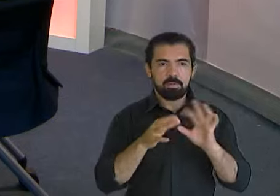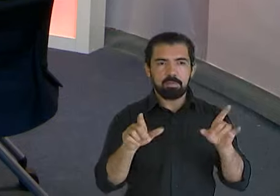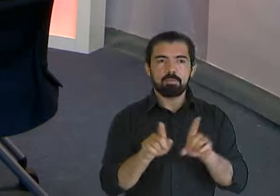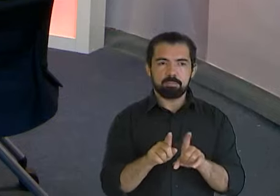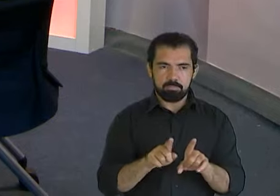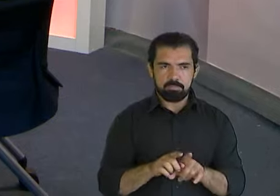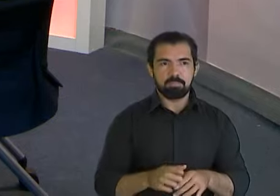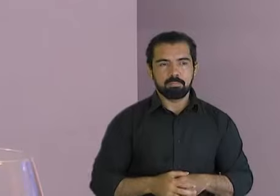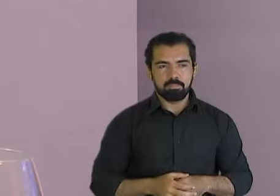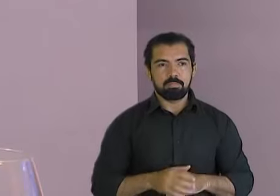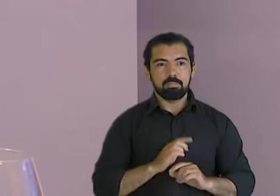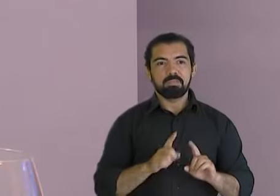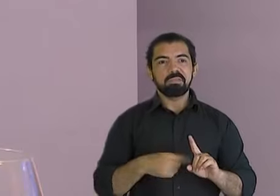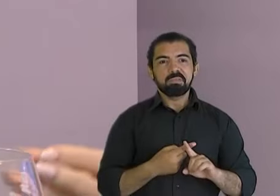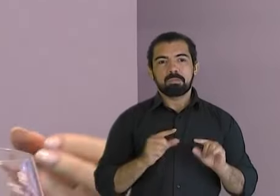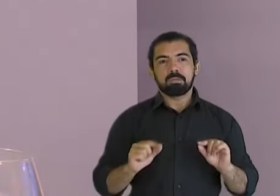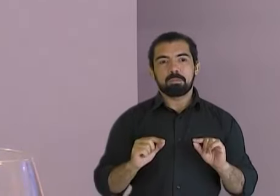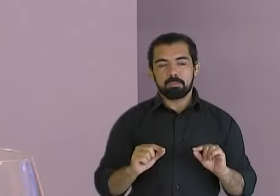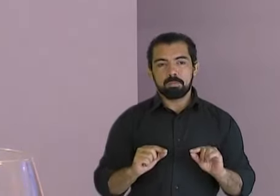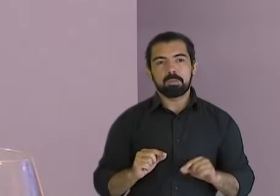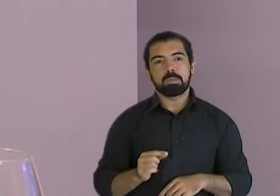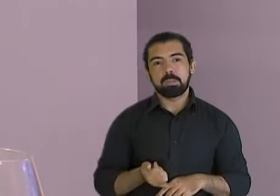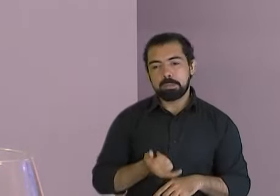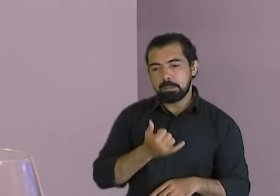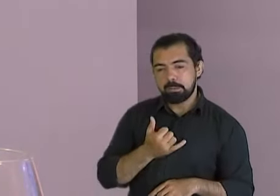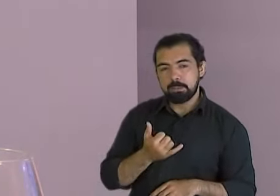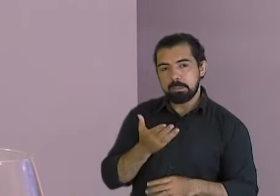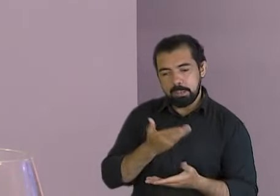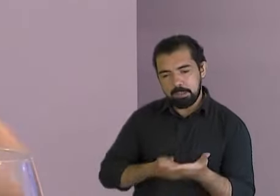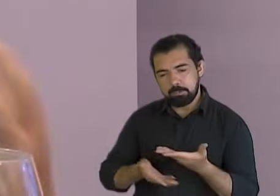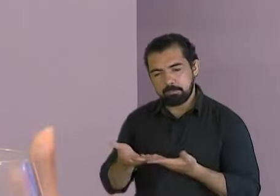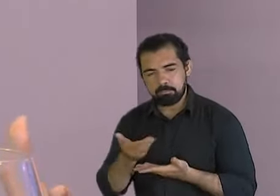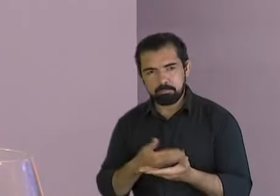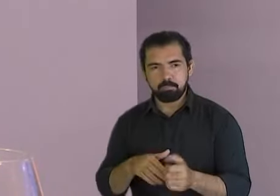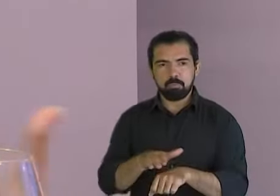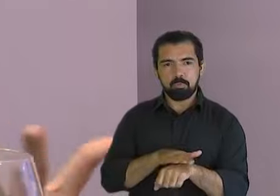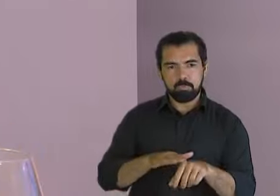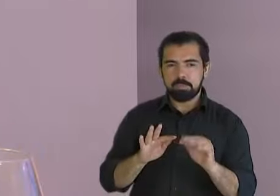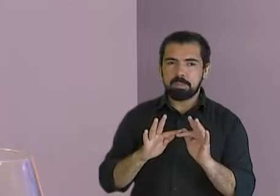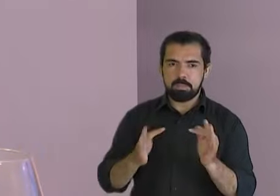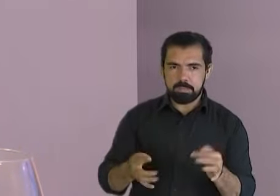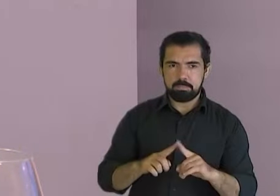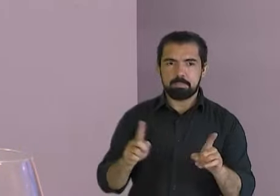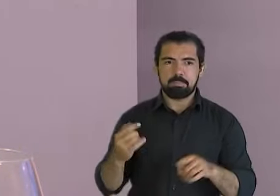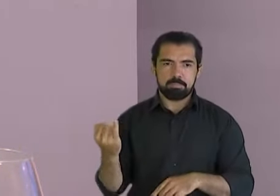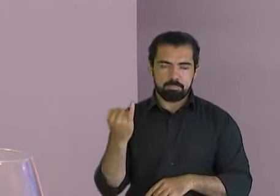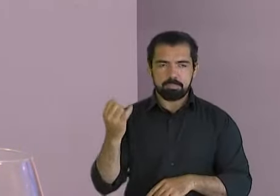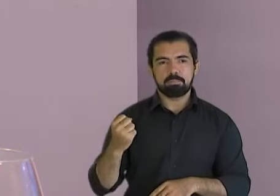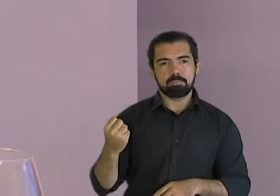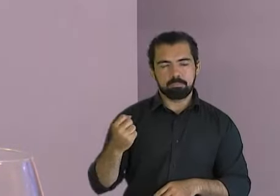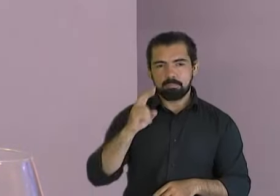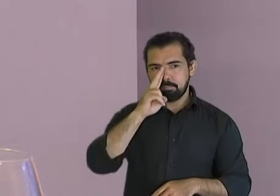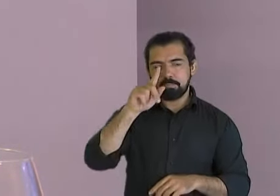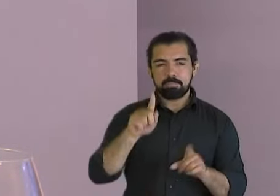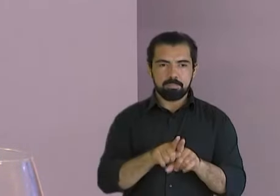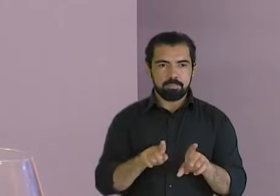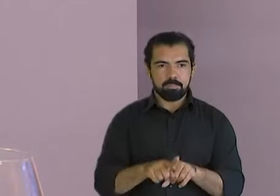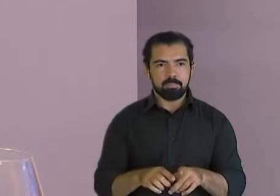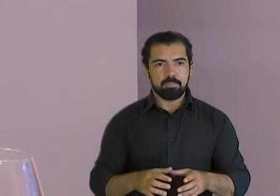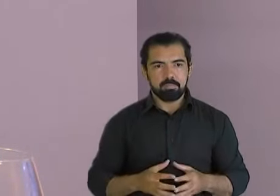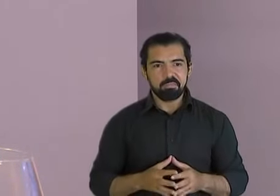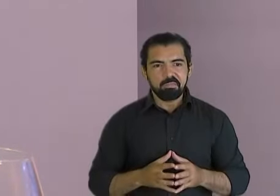questão de escuta, de acolhimento, algo bem simples, mas que é muito potente. A família adoece junto